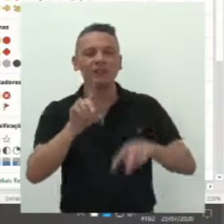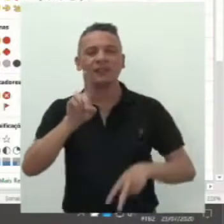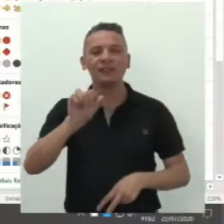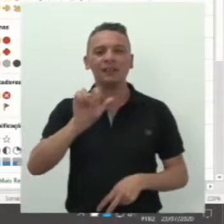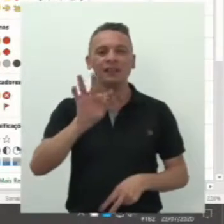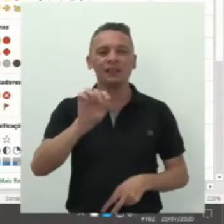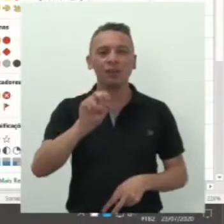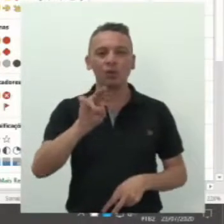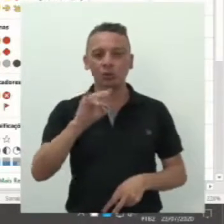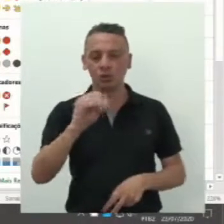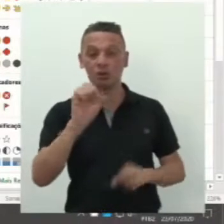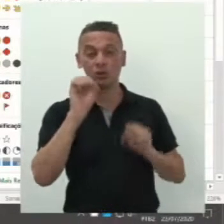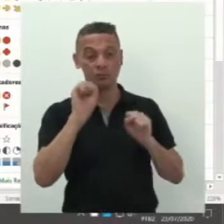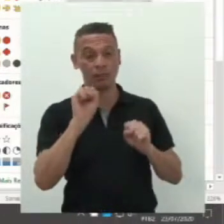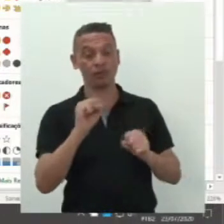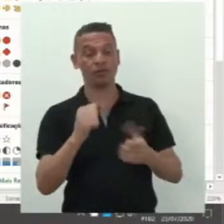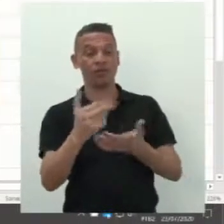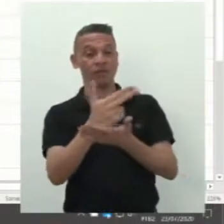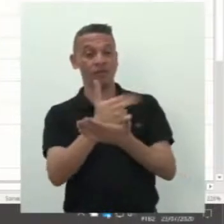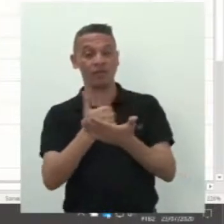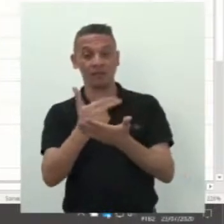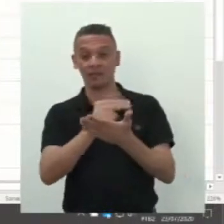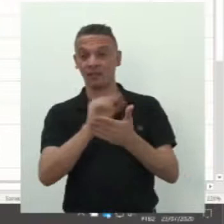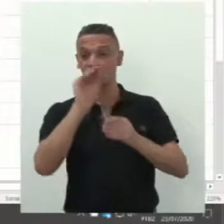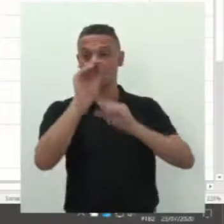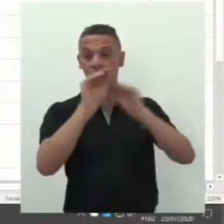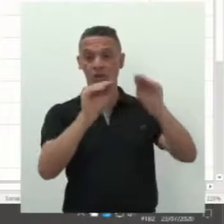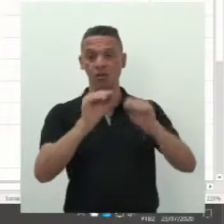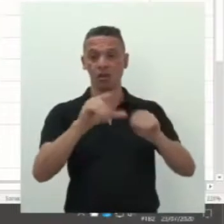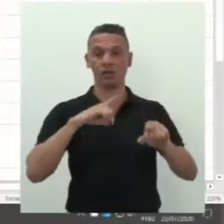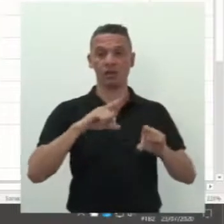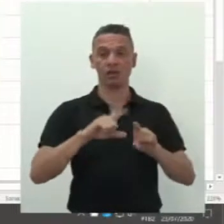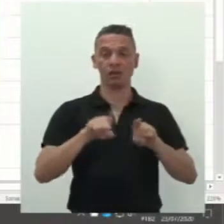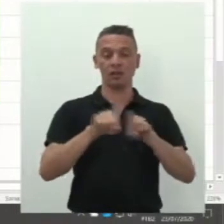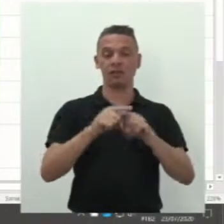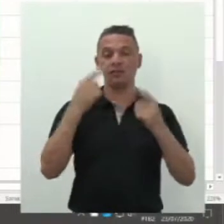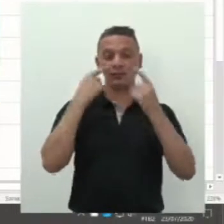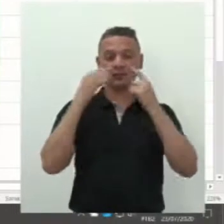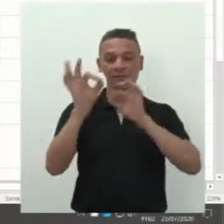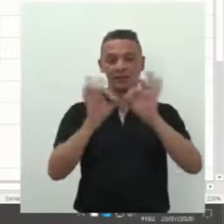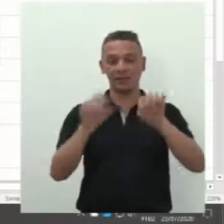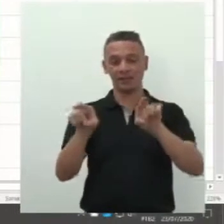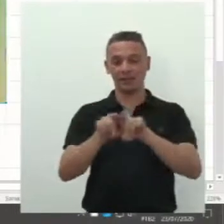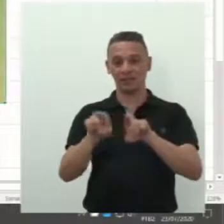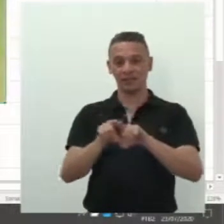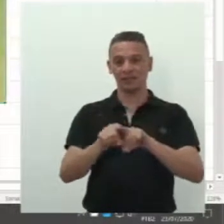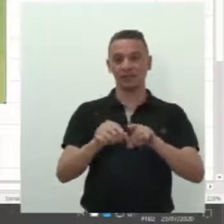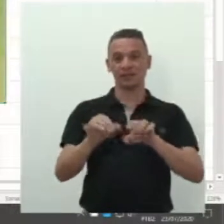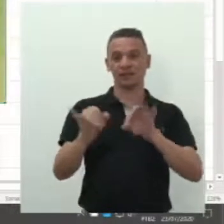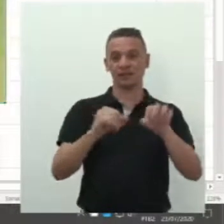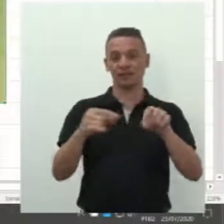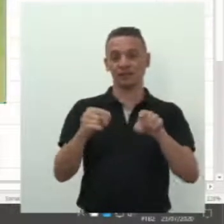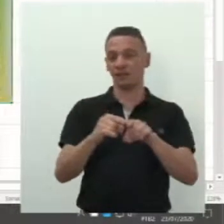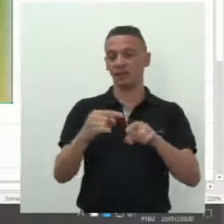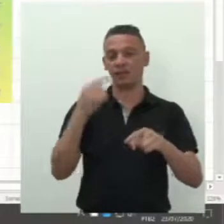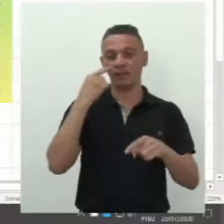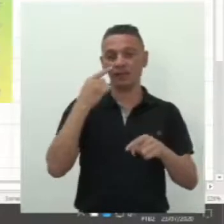por exemplo, um ícone, conjunto de ícones. Olha que legal, né? Ficou muito grande aqui, ó. Mas,